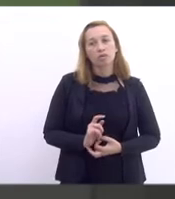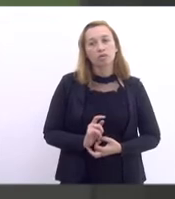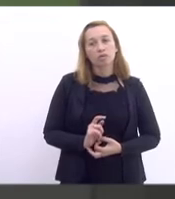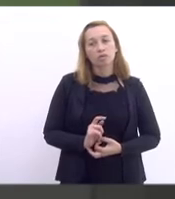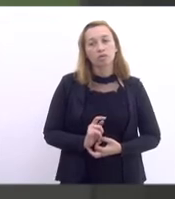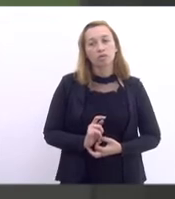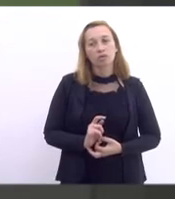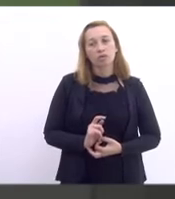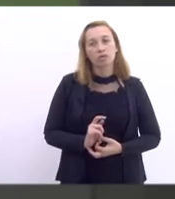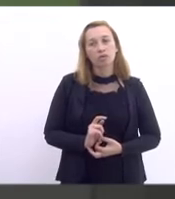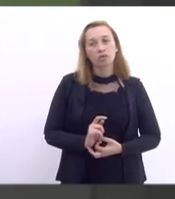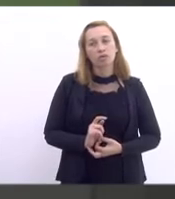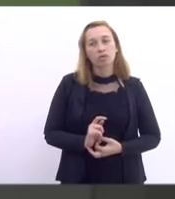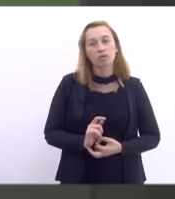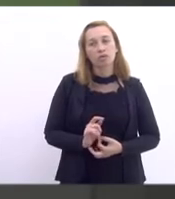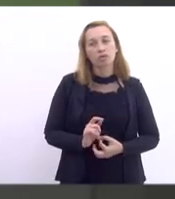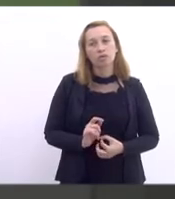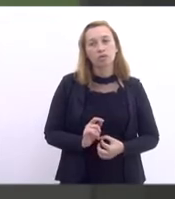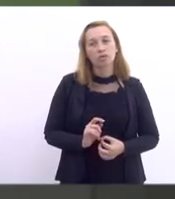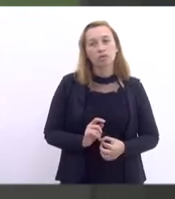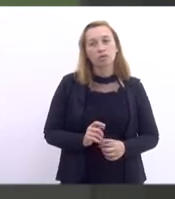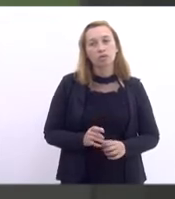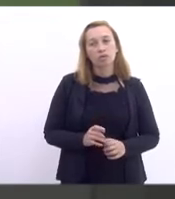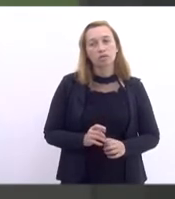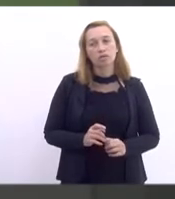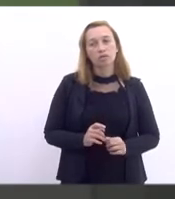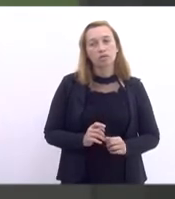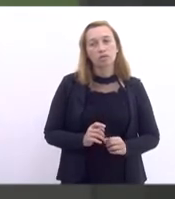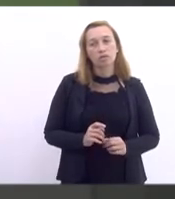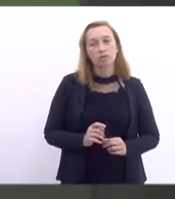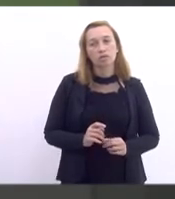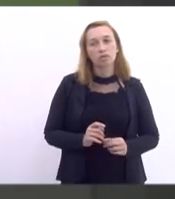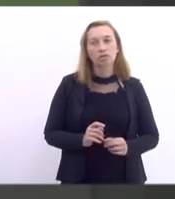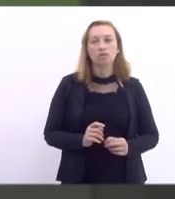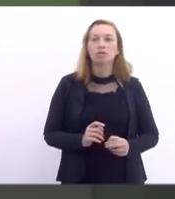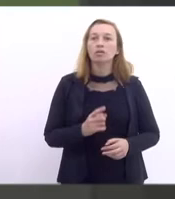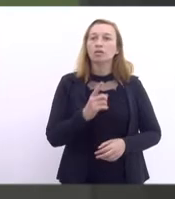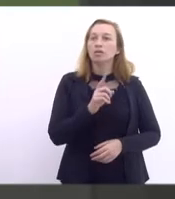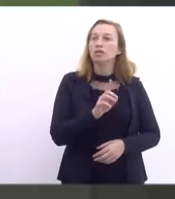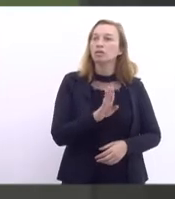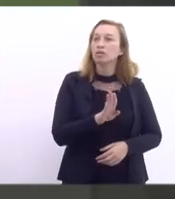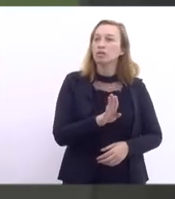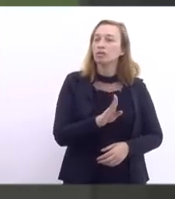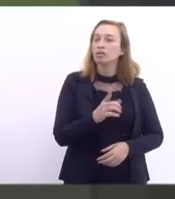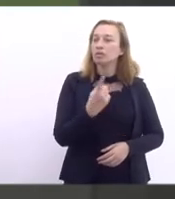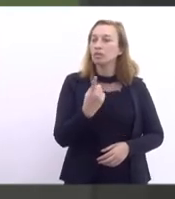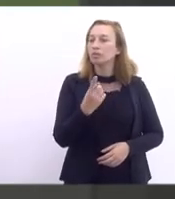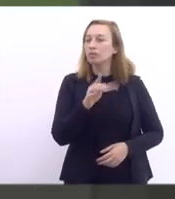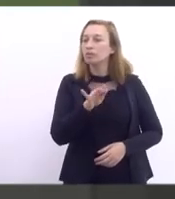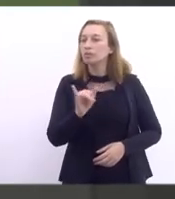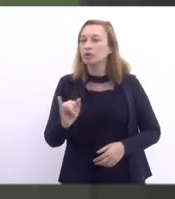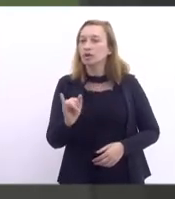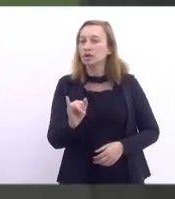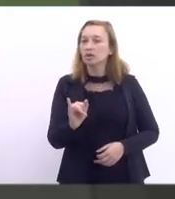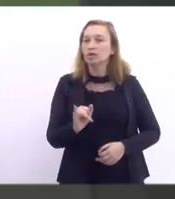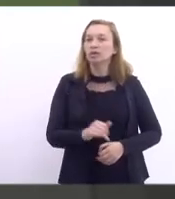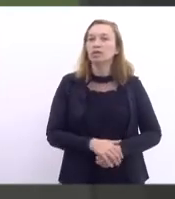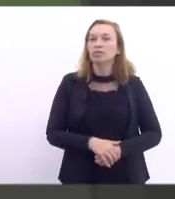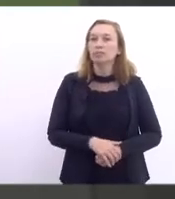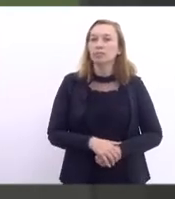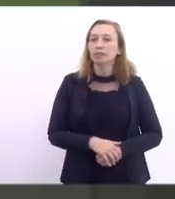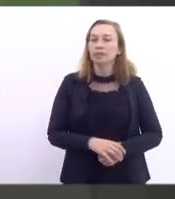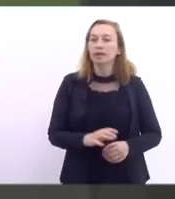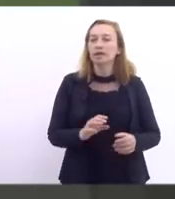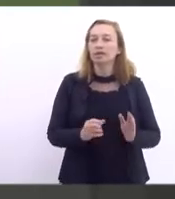e ele foi notificado por um dia onde agora 36 né e por ter editado